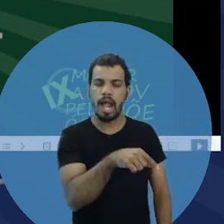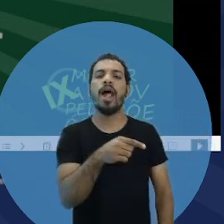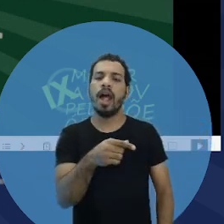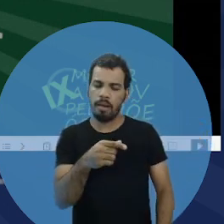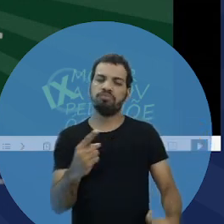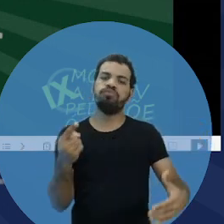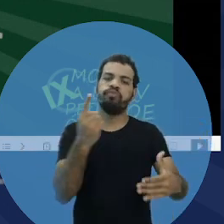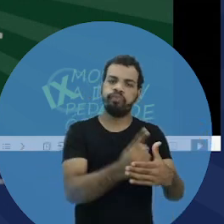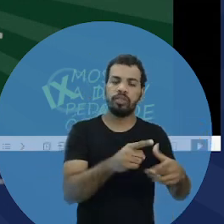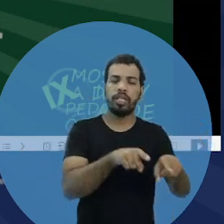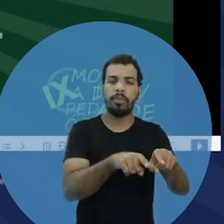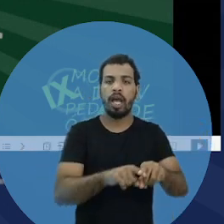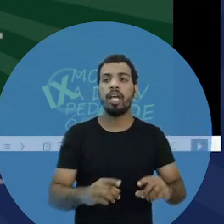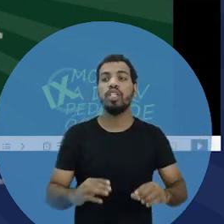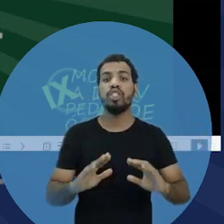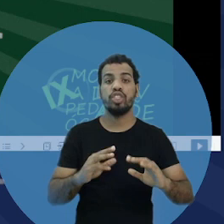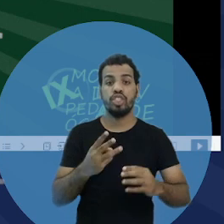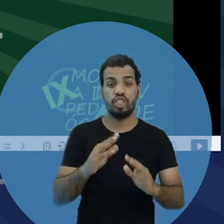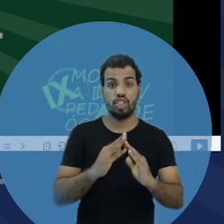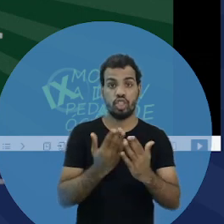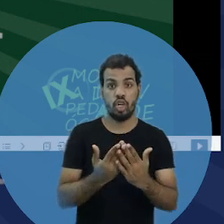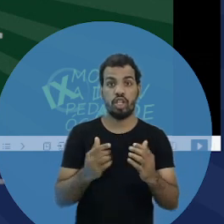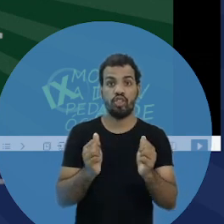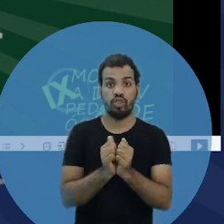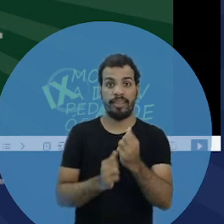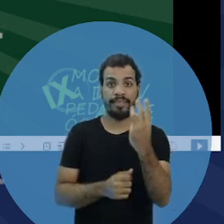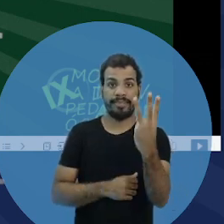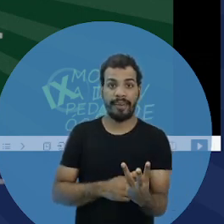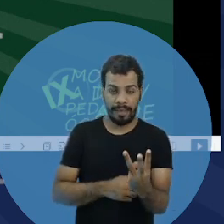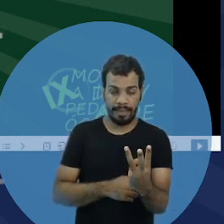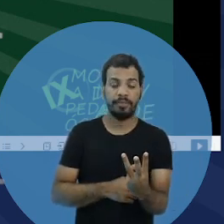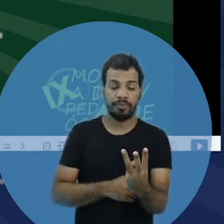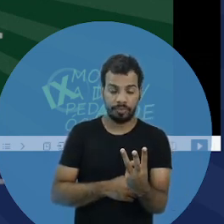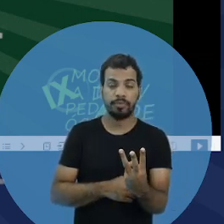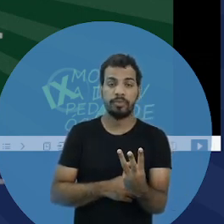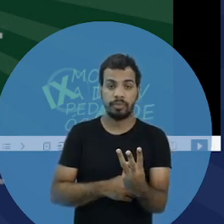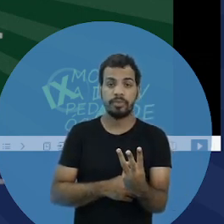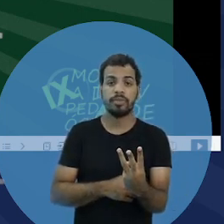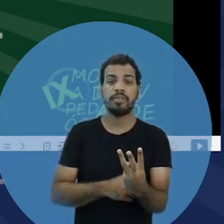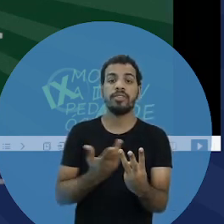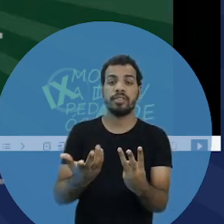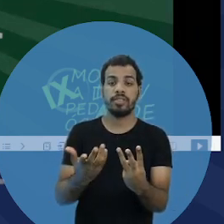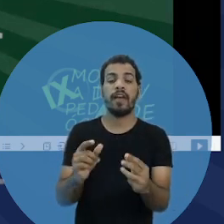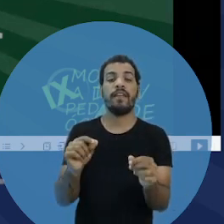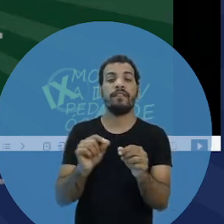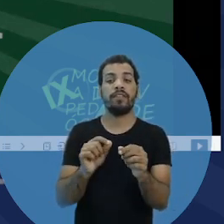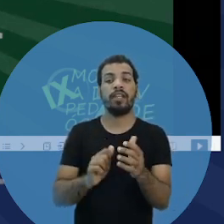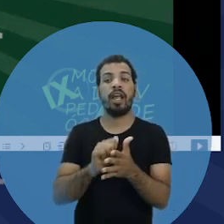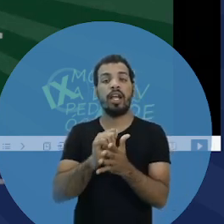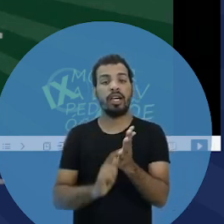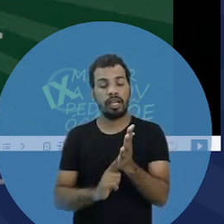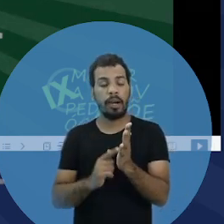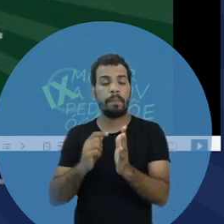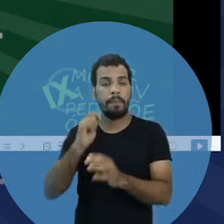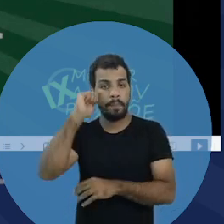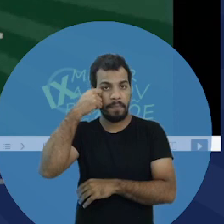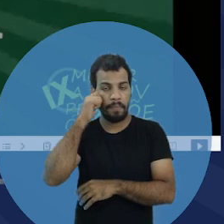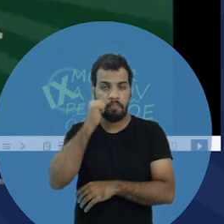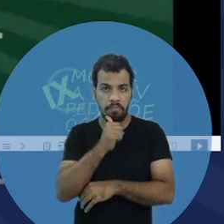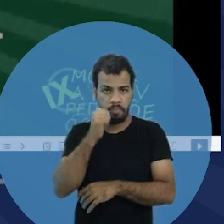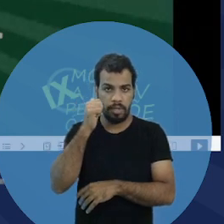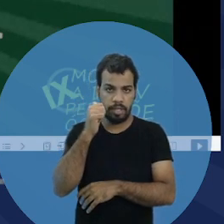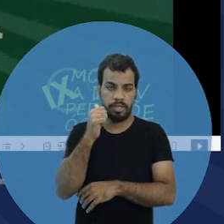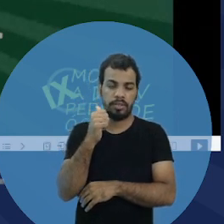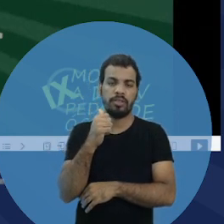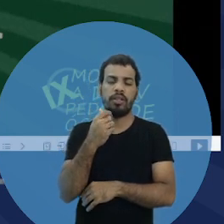municípios, que começaram também a construir essa agenda das pretas. Nós realizamos 16 dias de ativismo